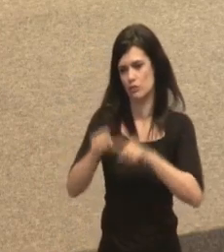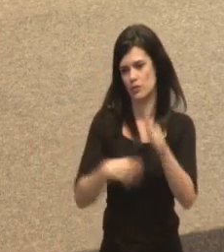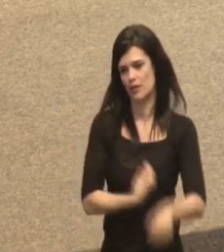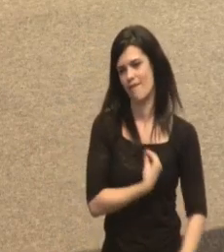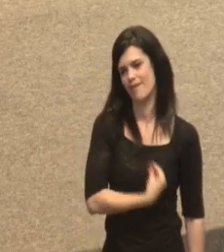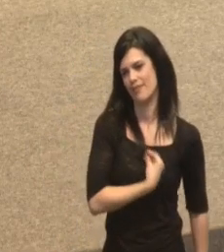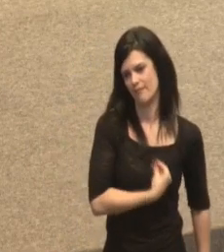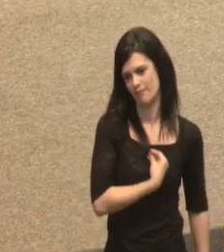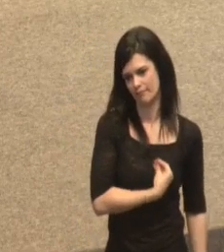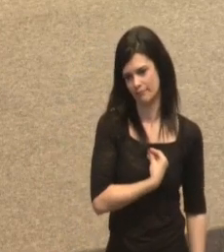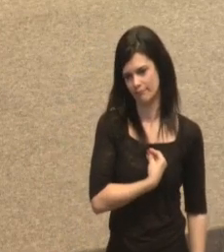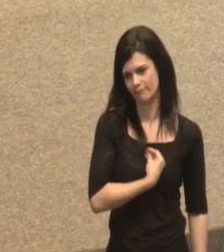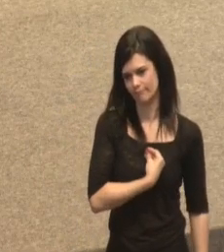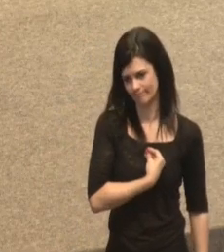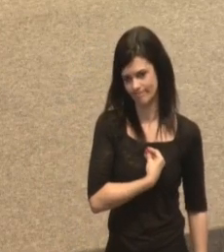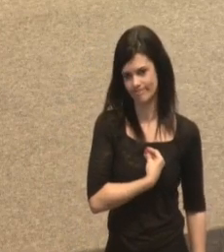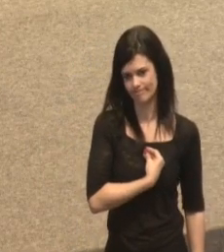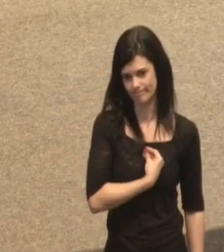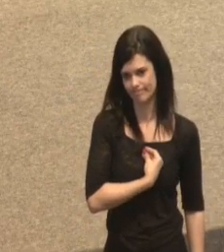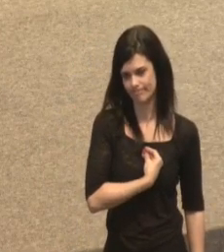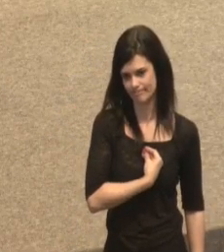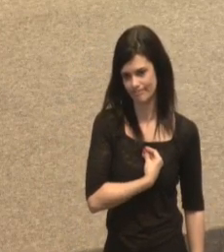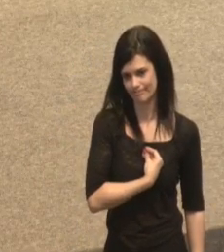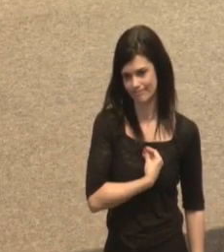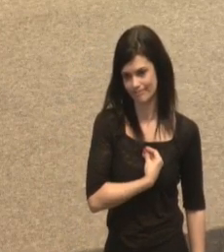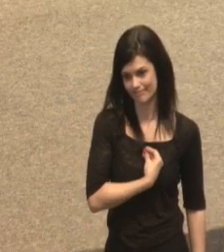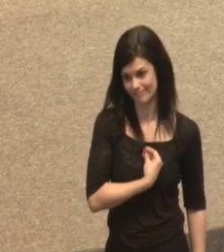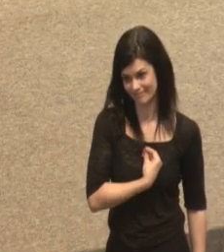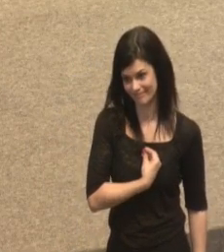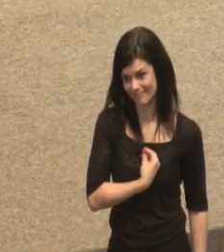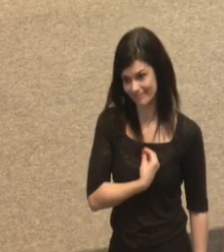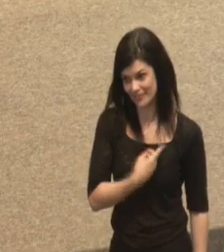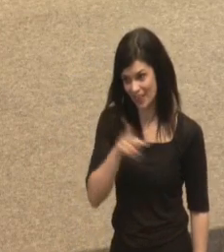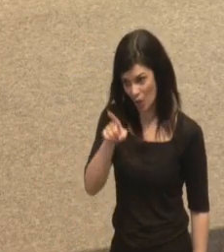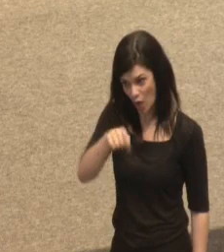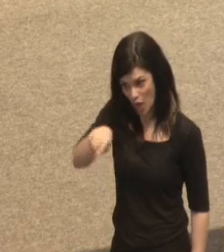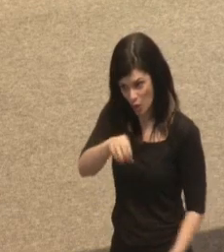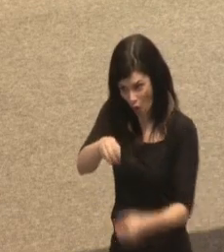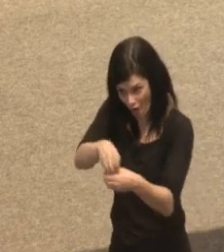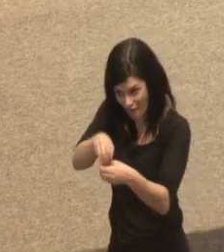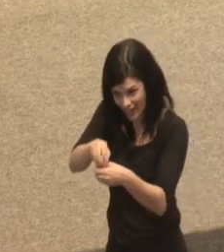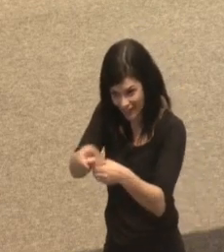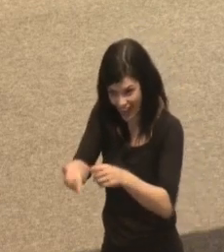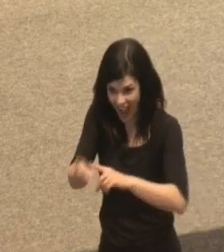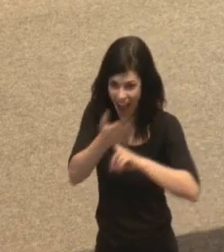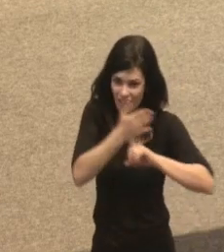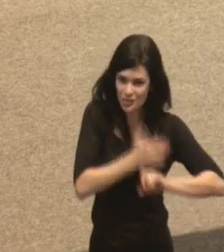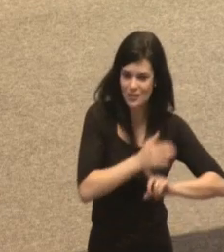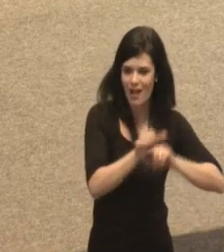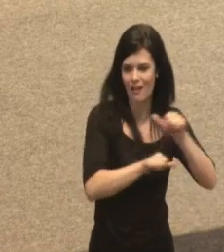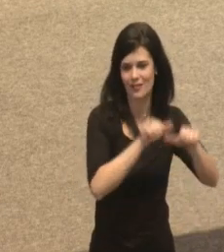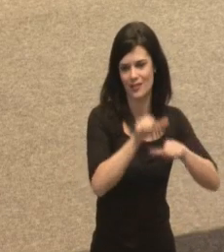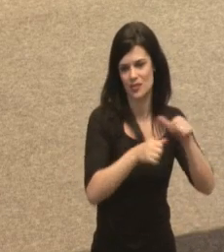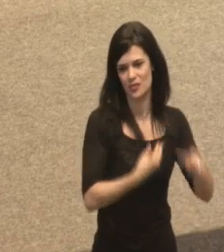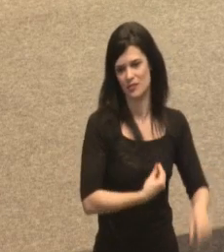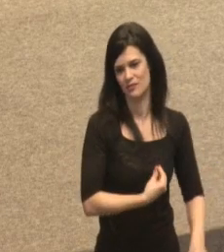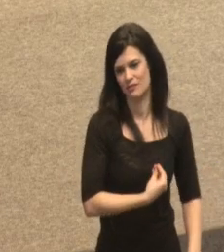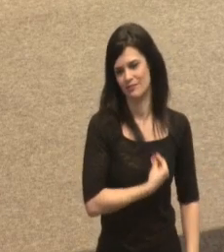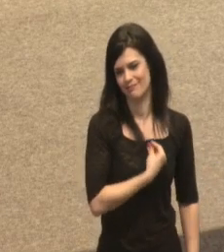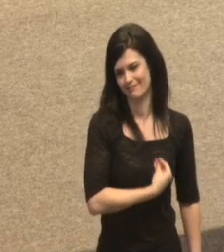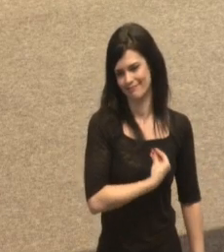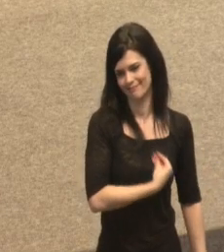transforma vidas. É nisso que a sua oferta vai entrar, nessa história,